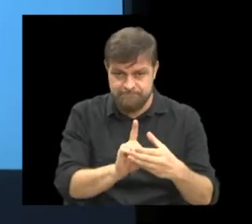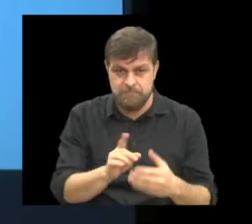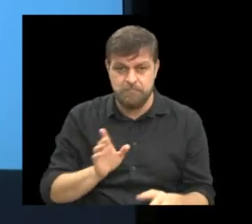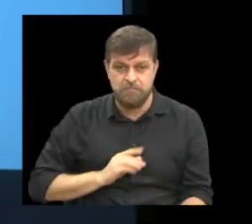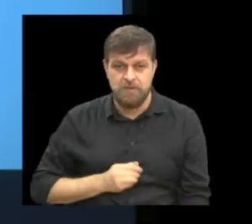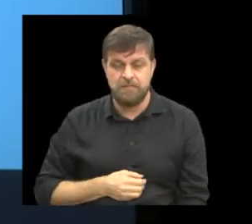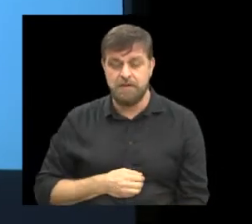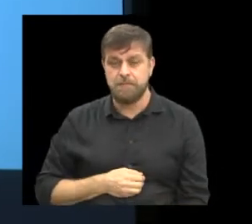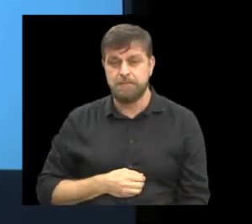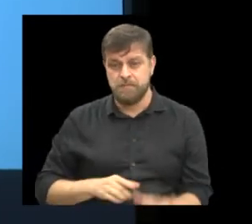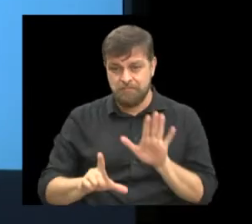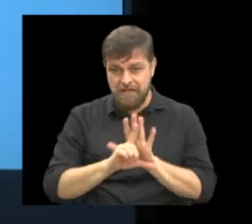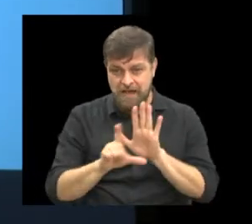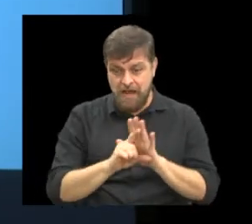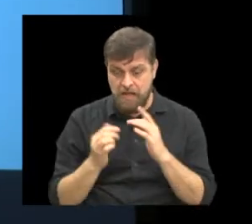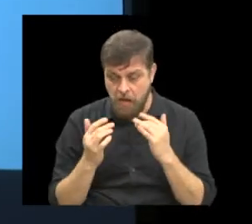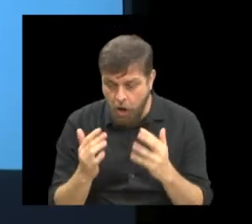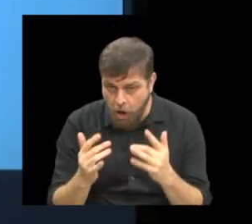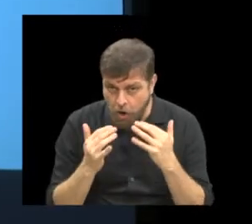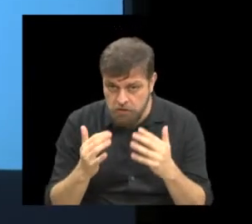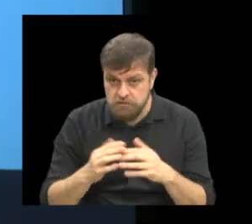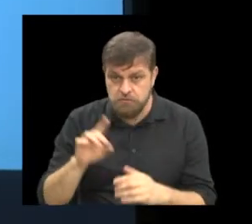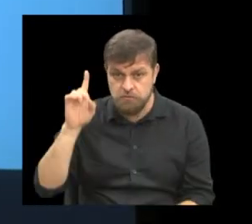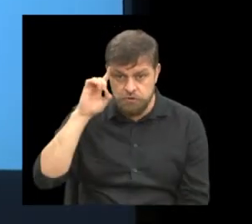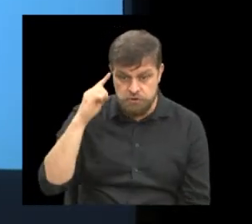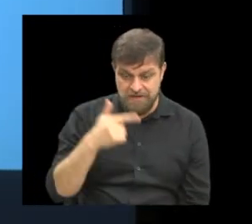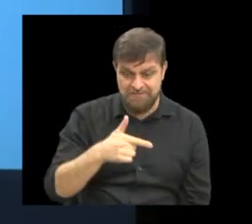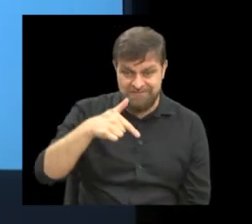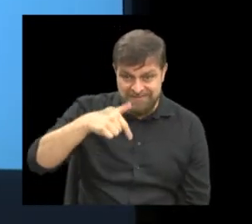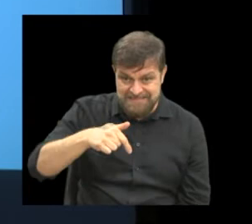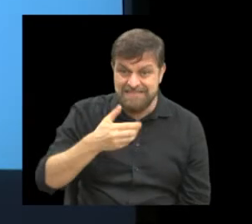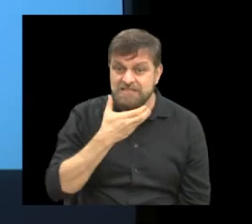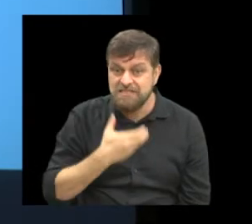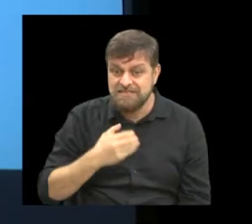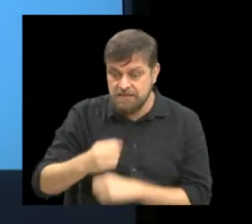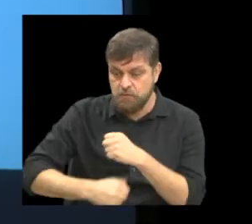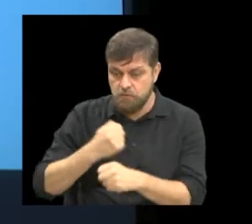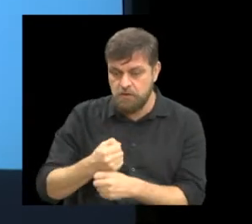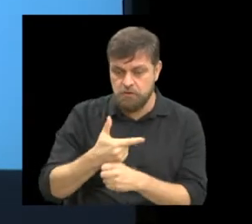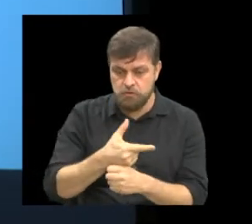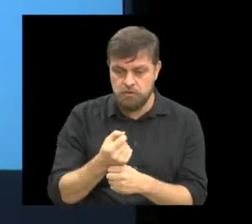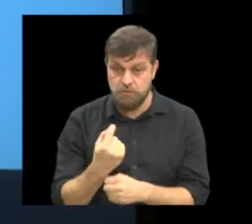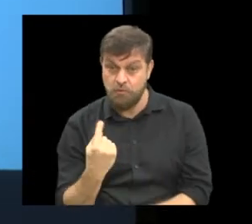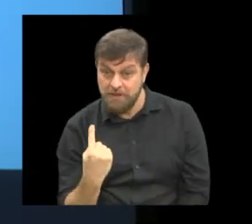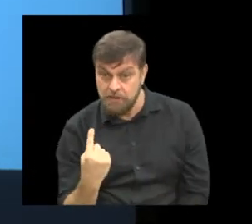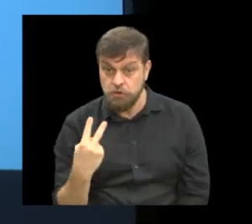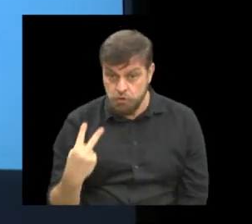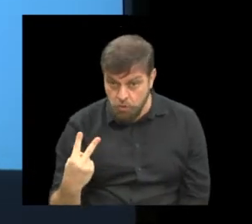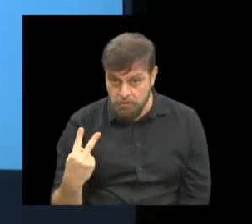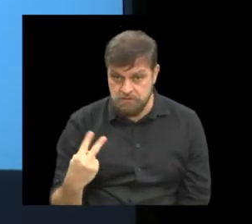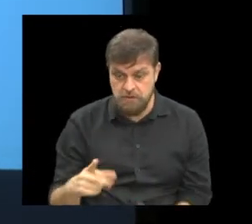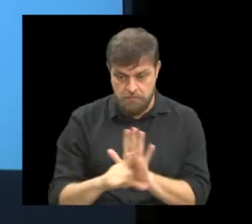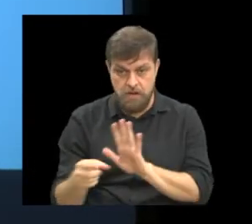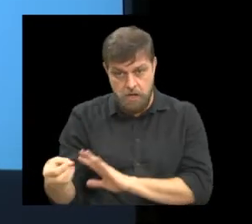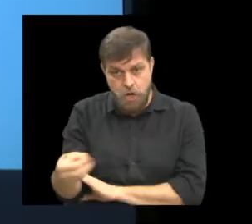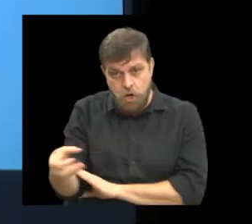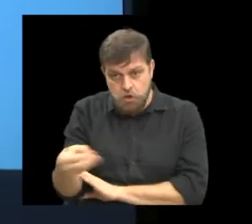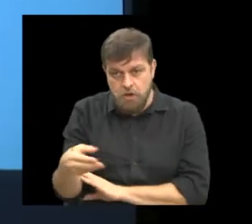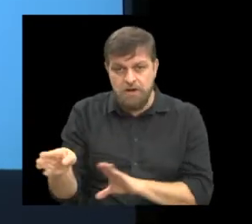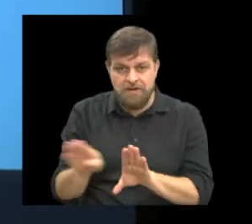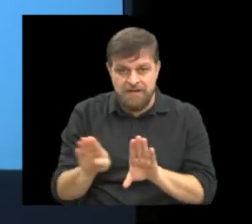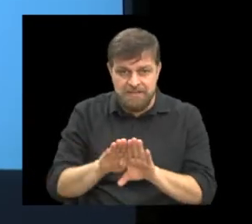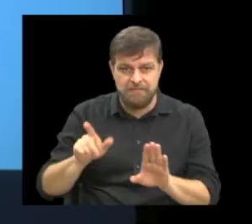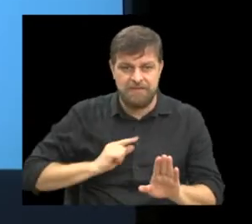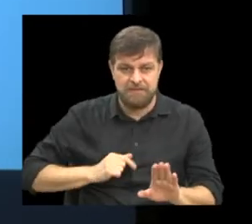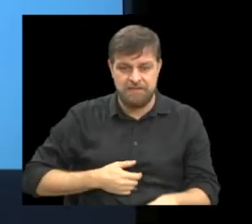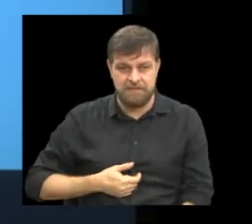Lei 12.764, de 27 de dezembro de 2012, é uma lei mais recente. Nós temos a